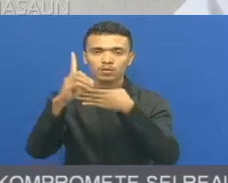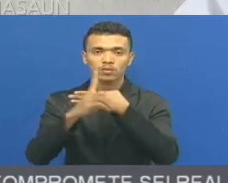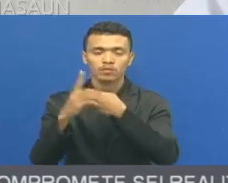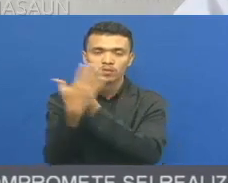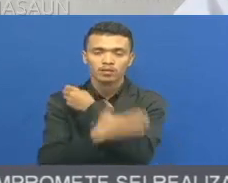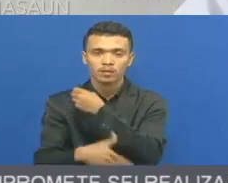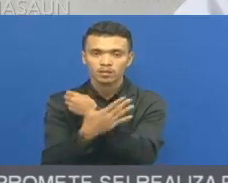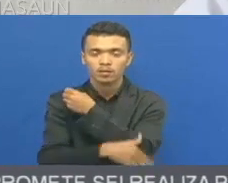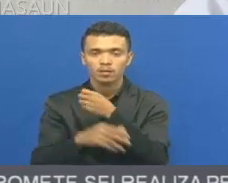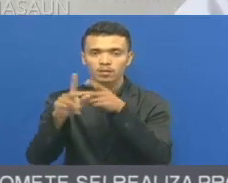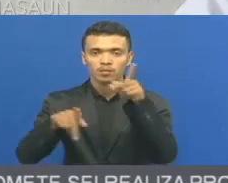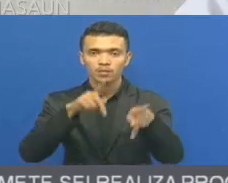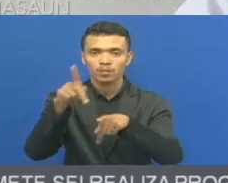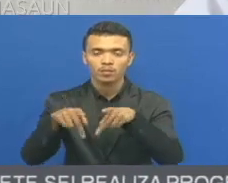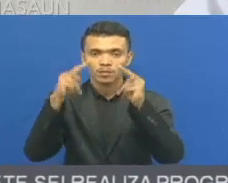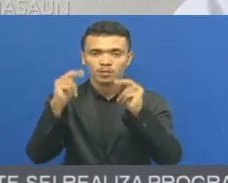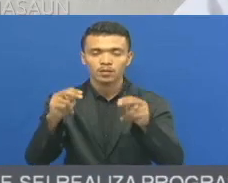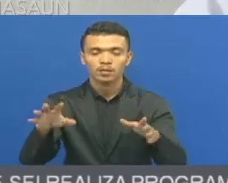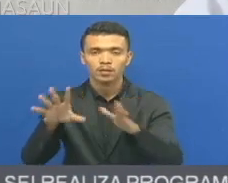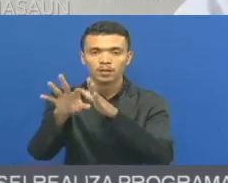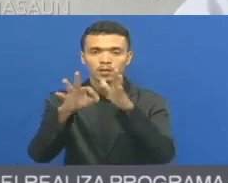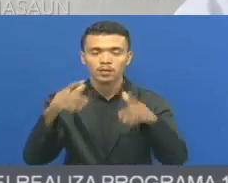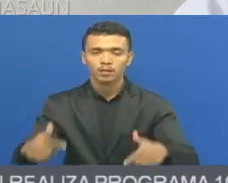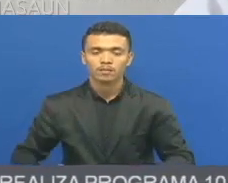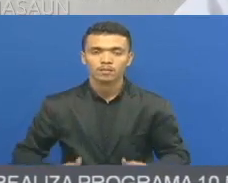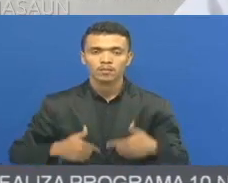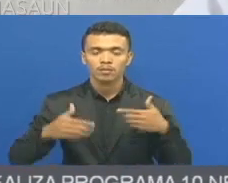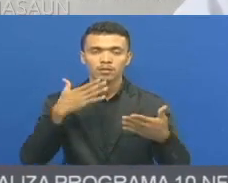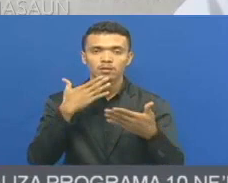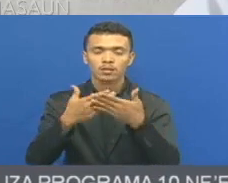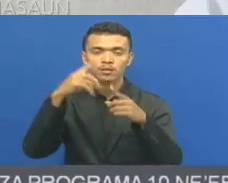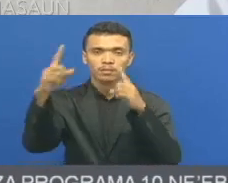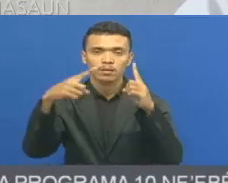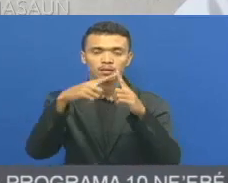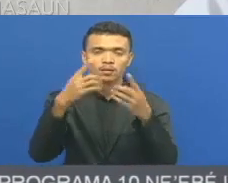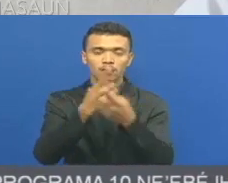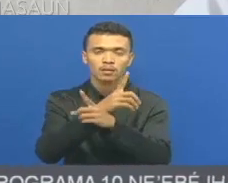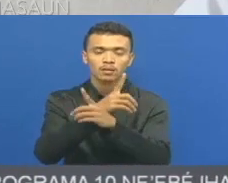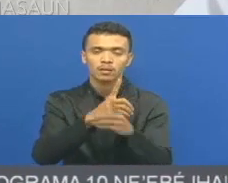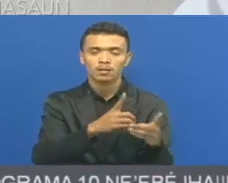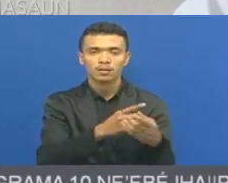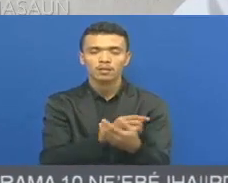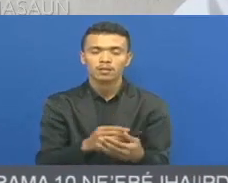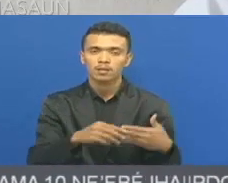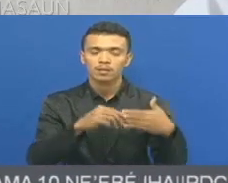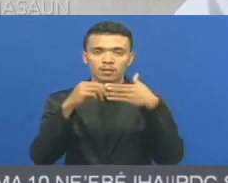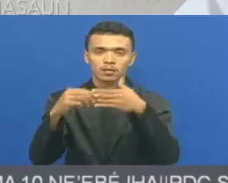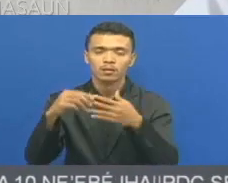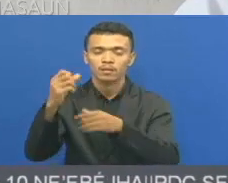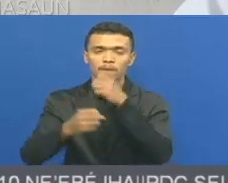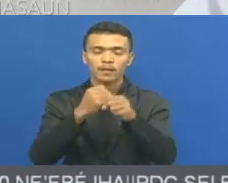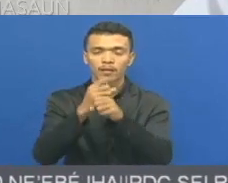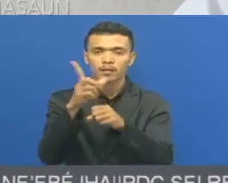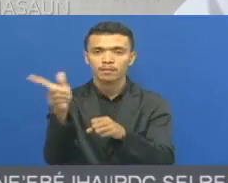E povo tem que retar moris dia, vai ir a ita ukurasika. Mas vê quando 24 ou 20 anos,